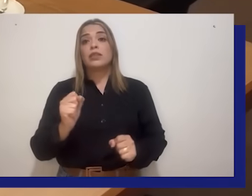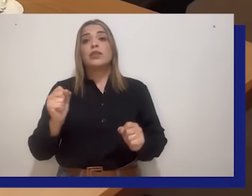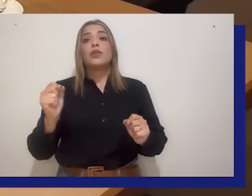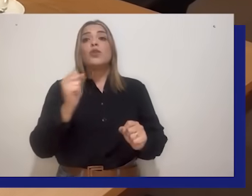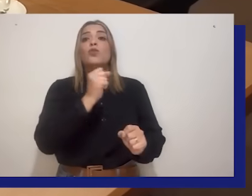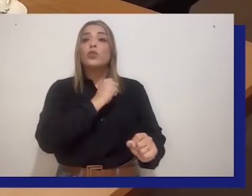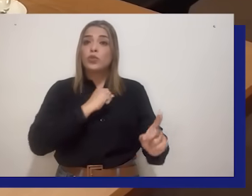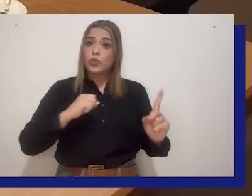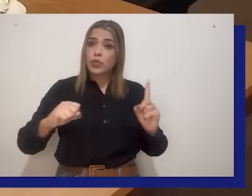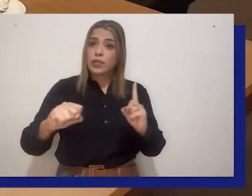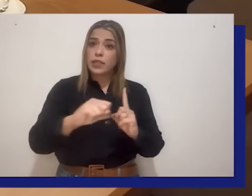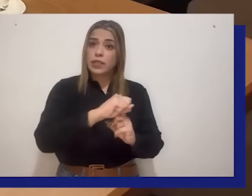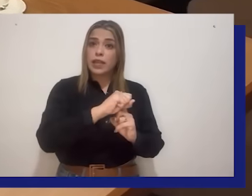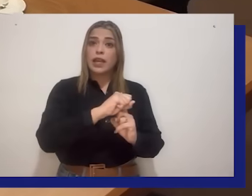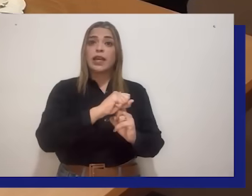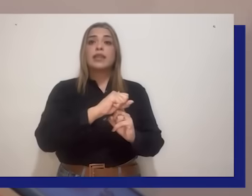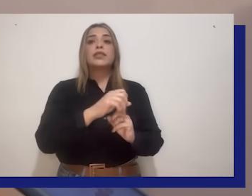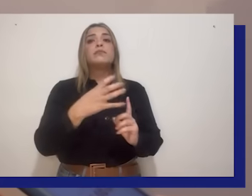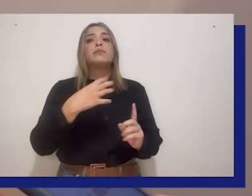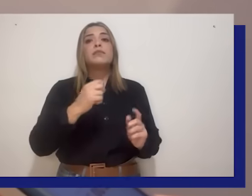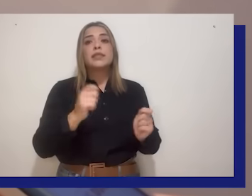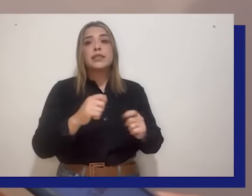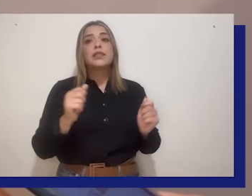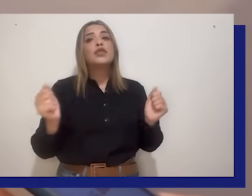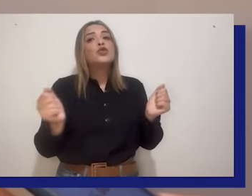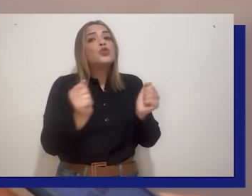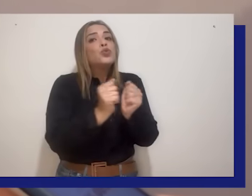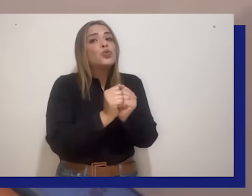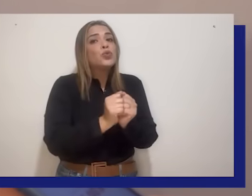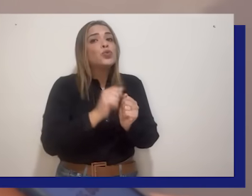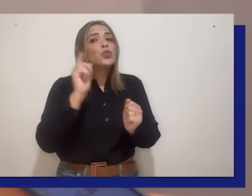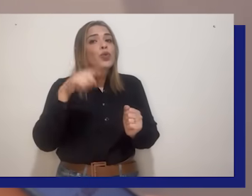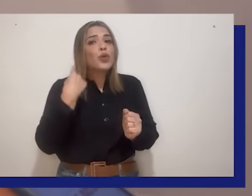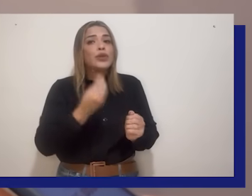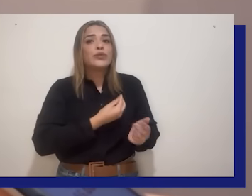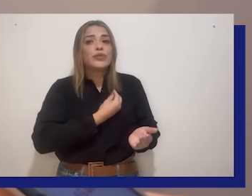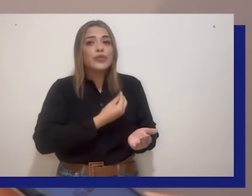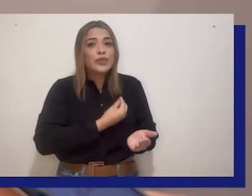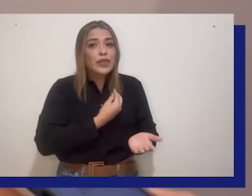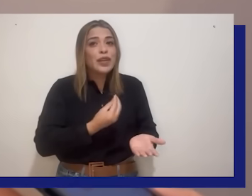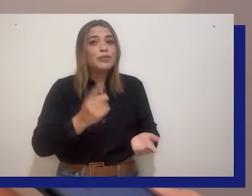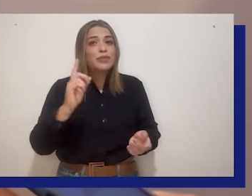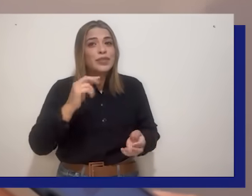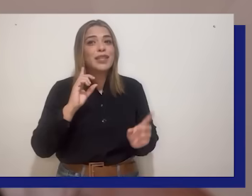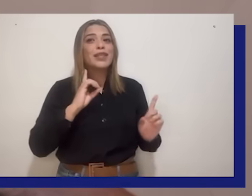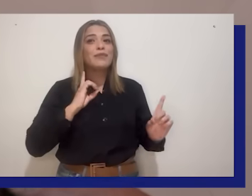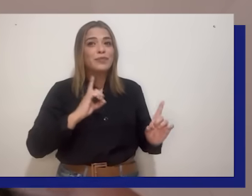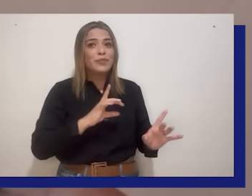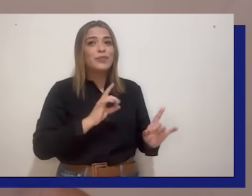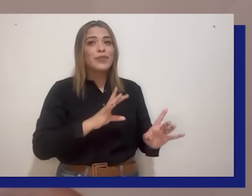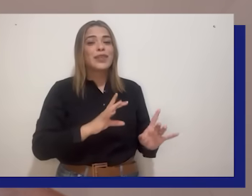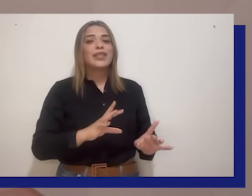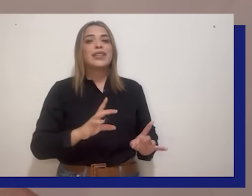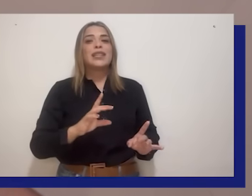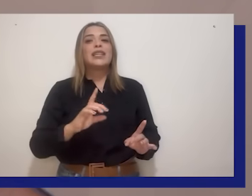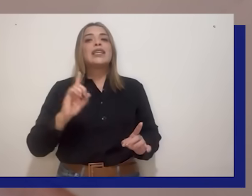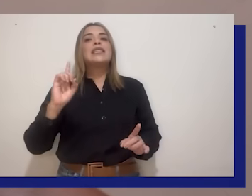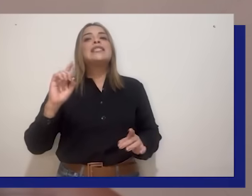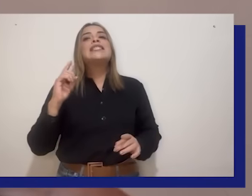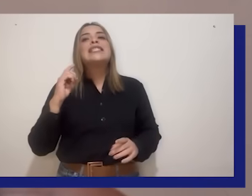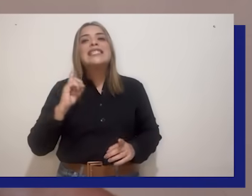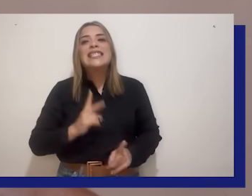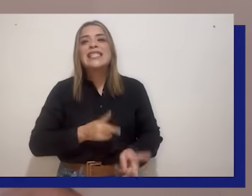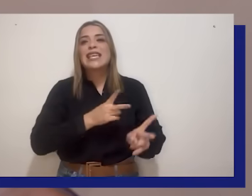do povo, porque nós vivemos da legitimidade democrática das nossas decisões. Sim, sim, isso é um